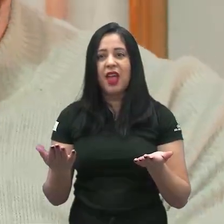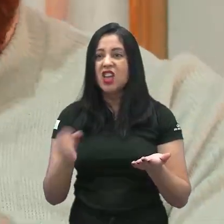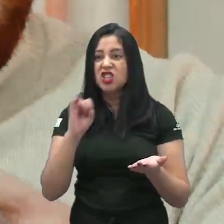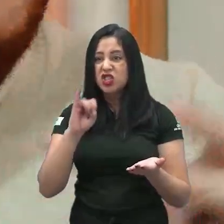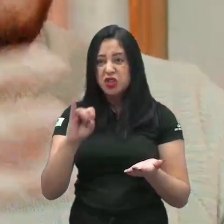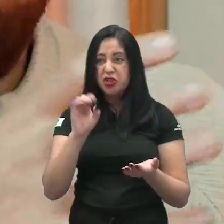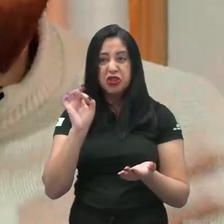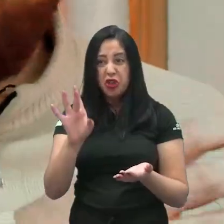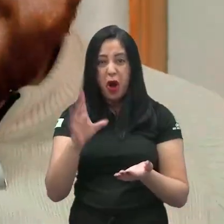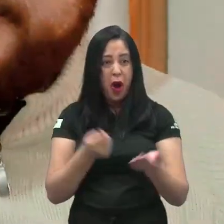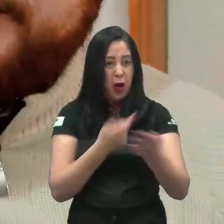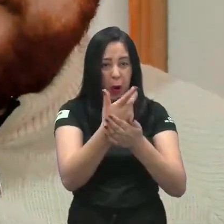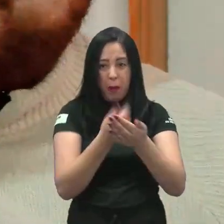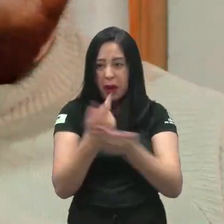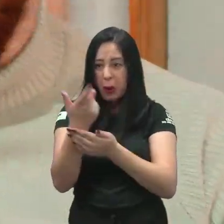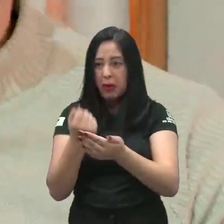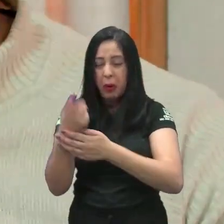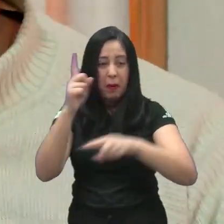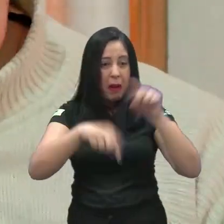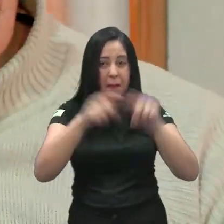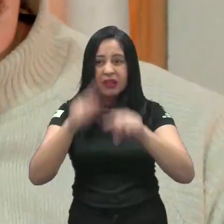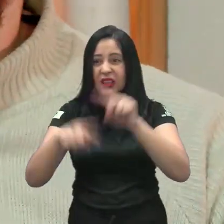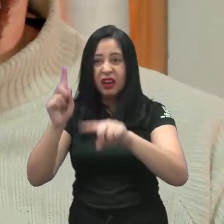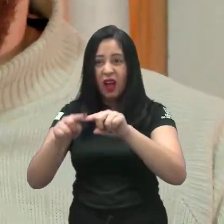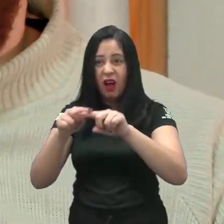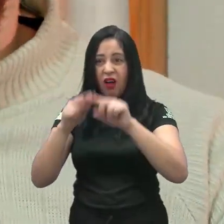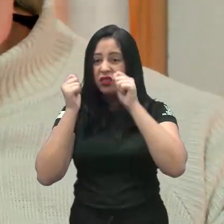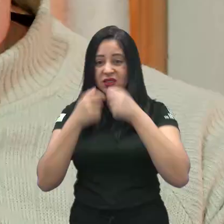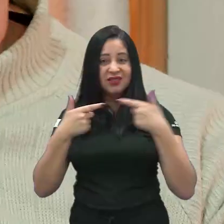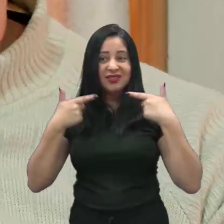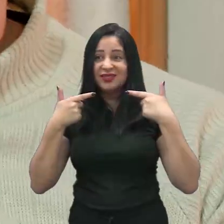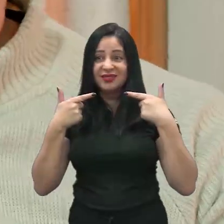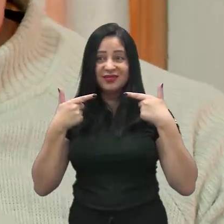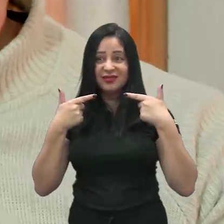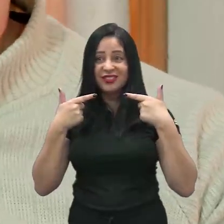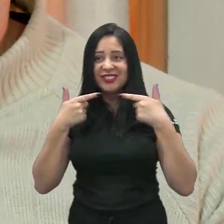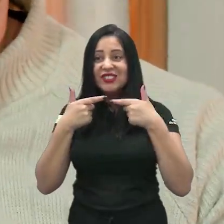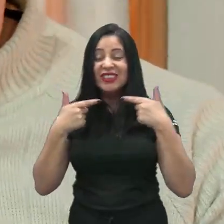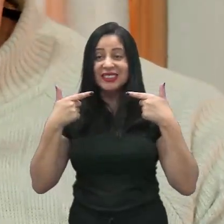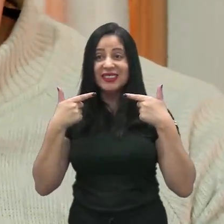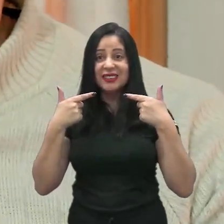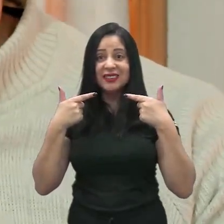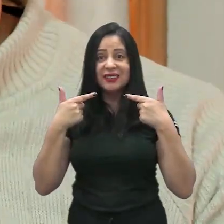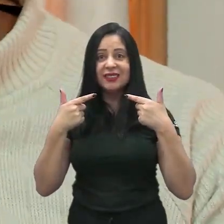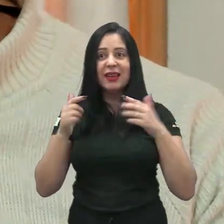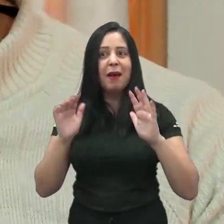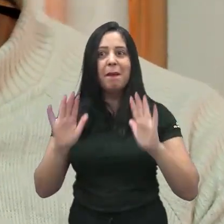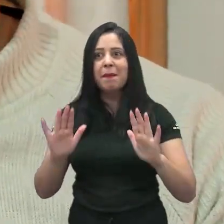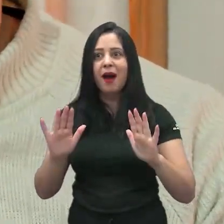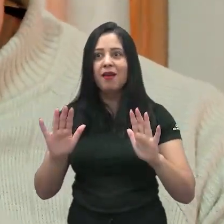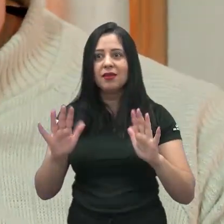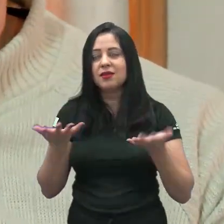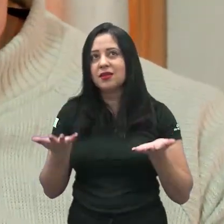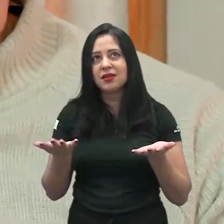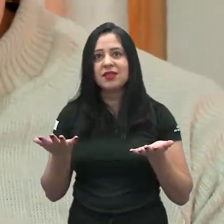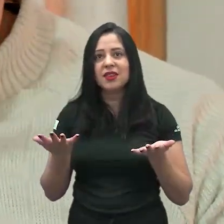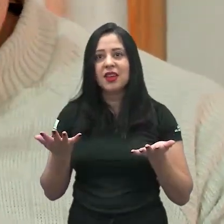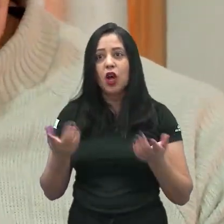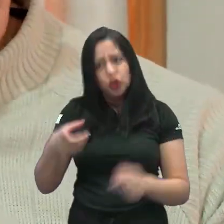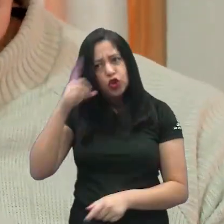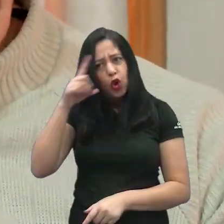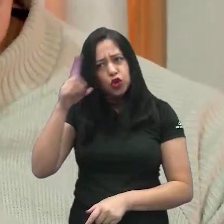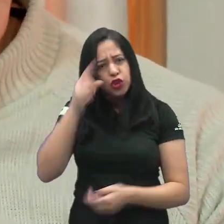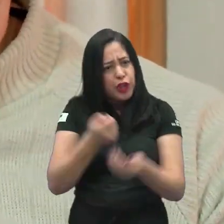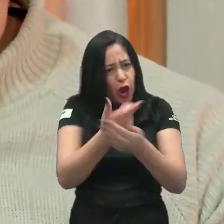material ao longo da nossa vida para a gente ser feliz, sabe? Porque essas são conquistas que não acontecem todos os dias, sabe? E a gente